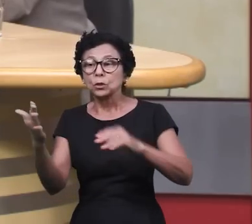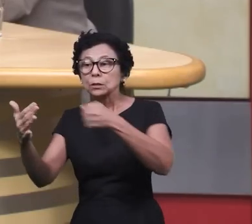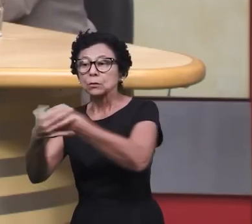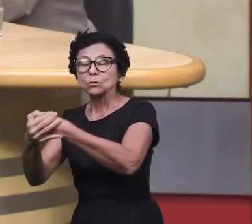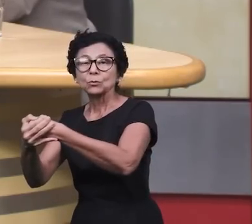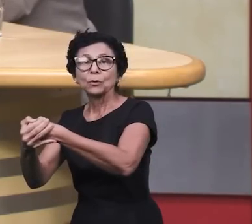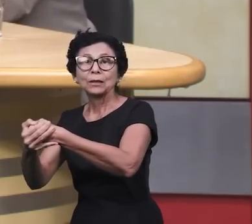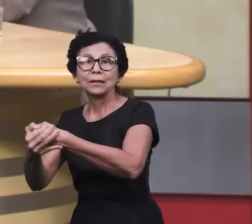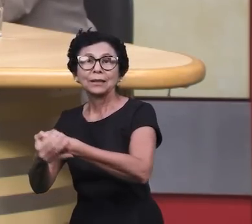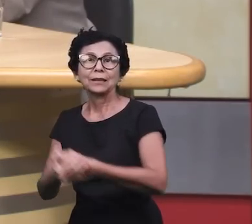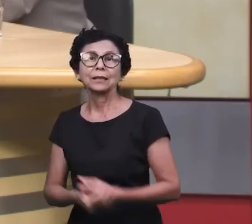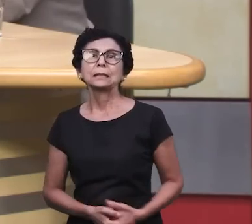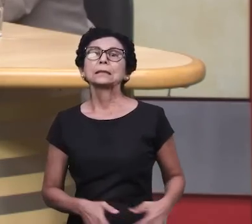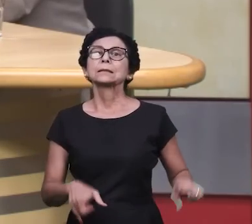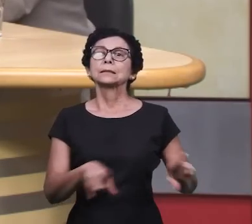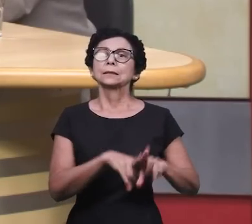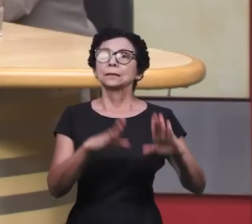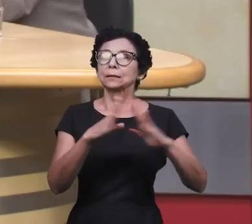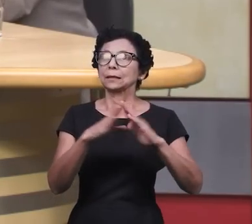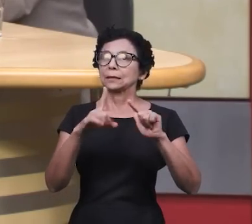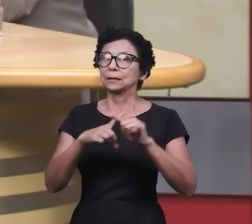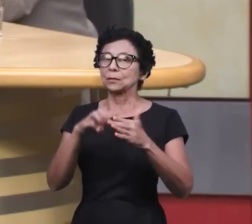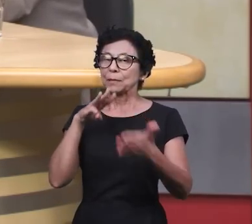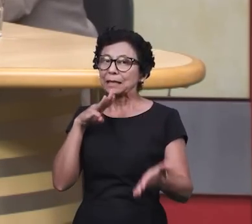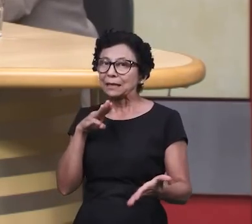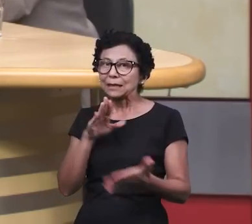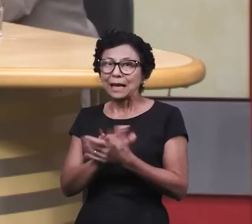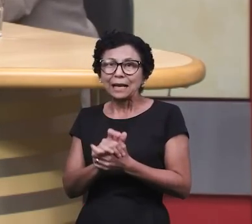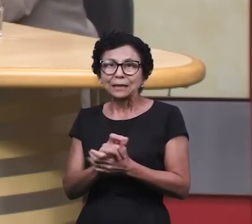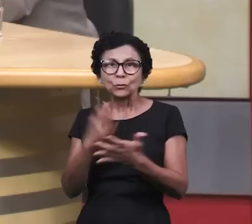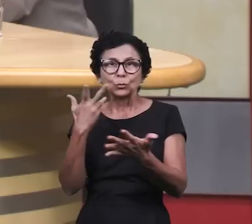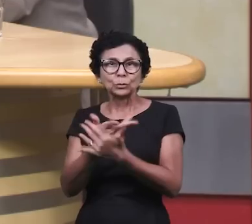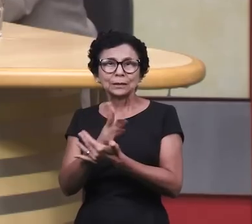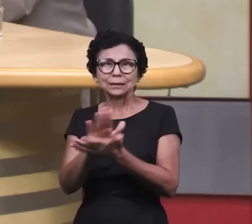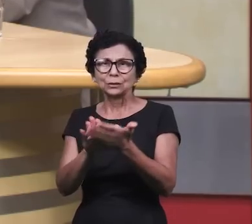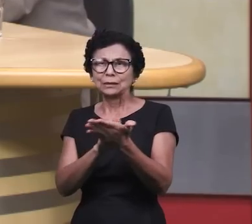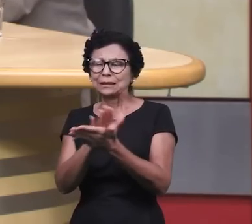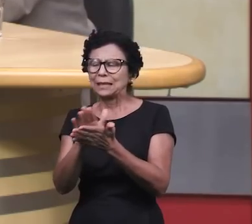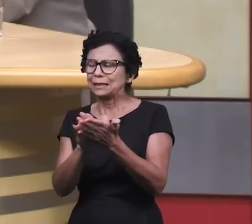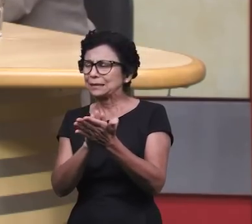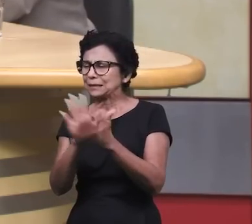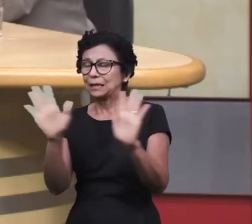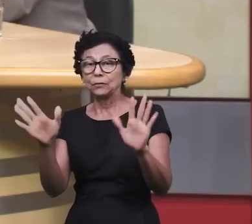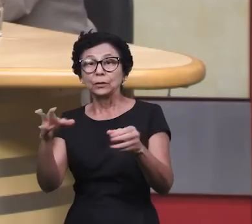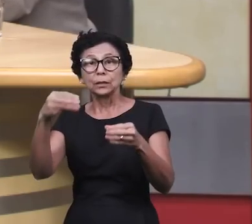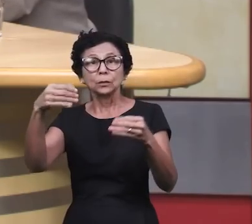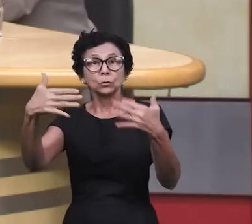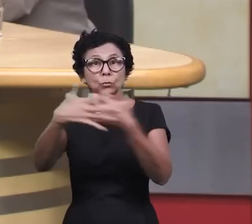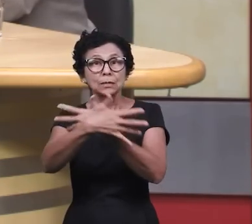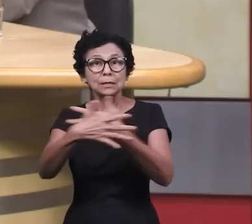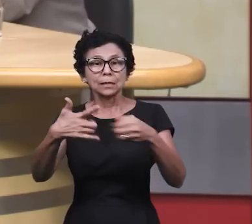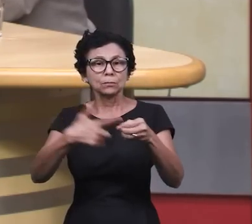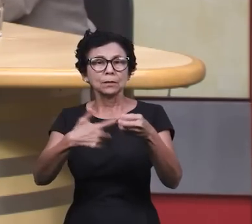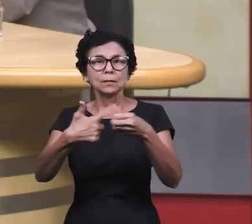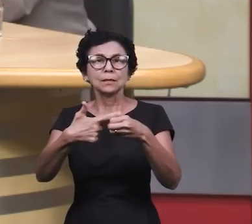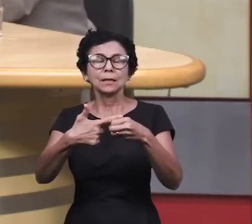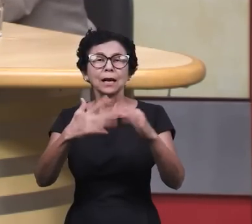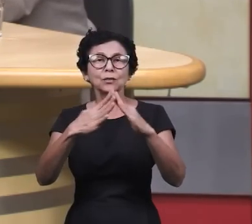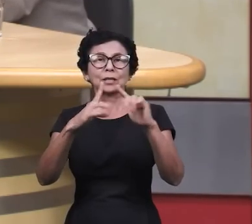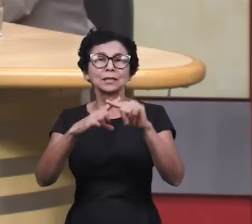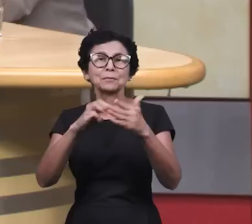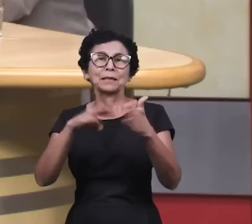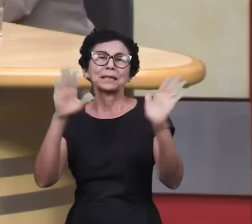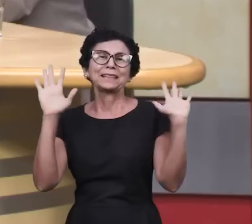deles. E até o templo nosso lá não recebeu uma bala, ou seja, porque fica no centro da cidade, onde houve tanta